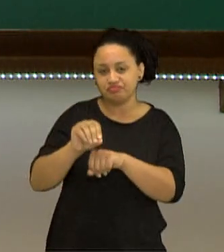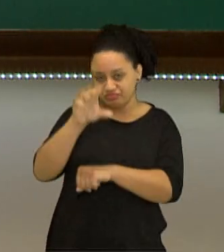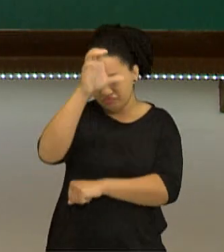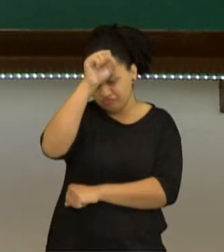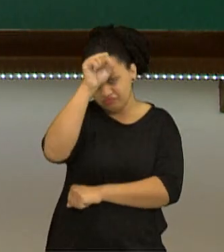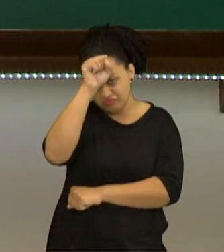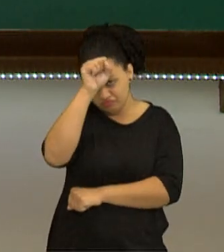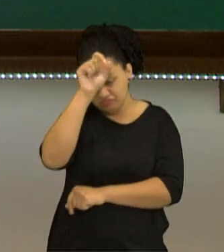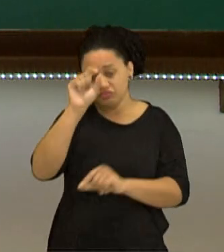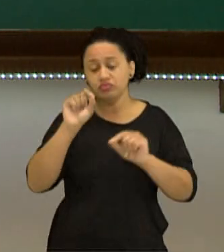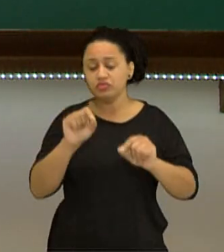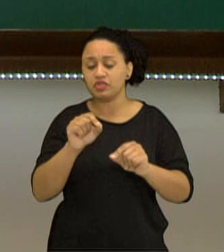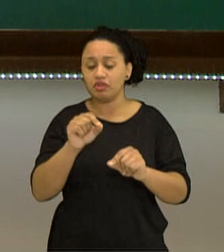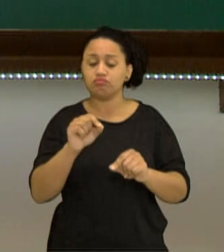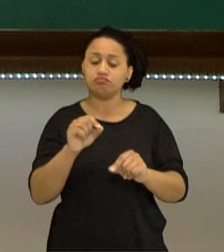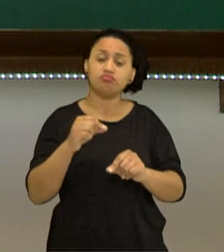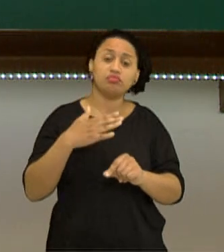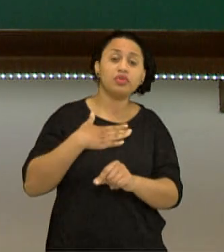uma